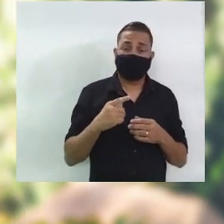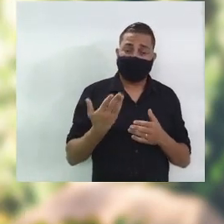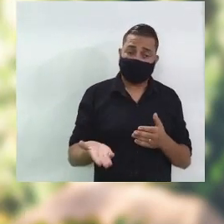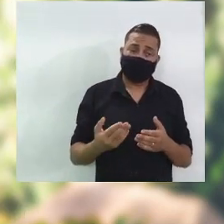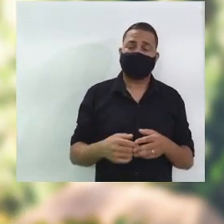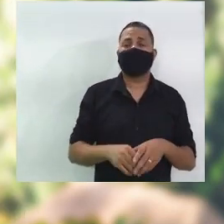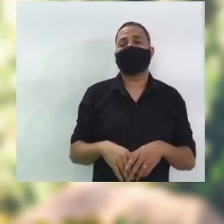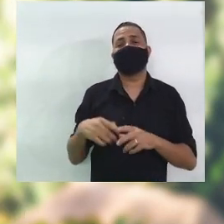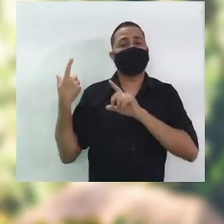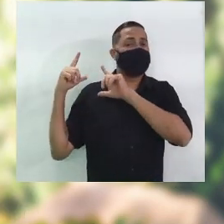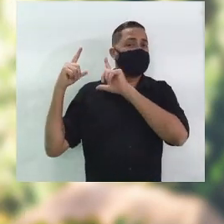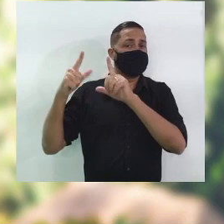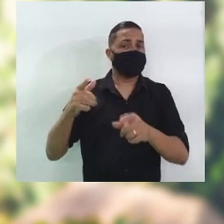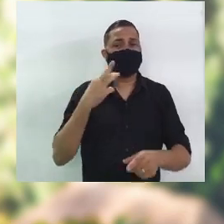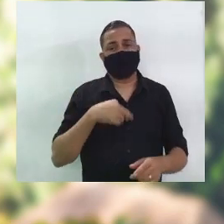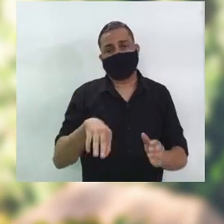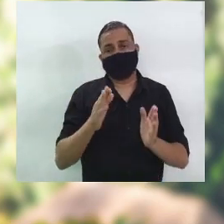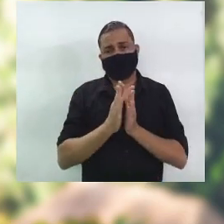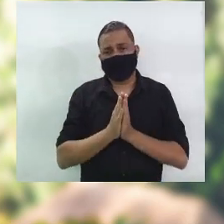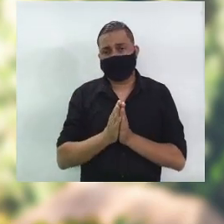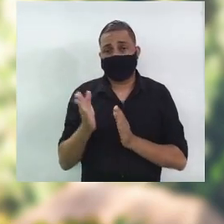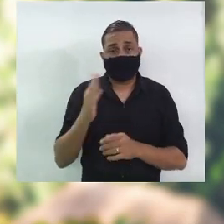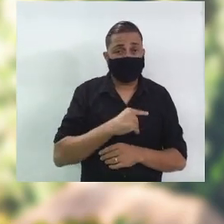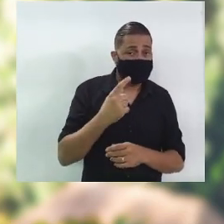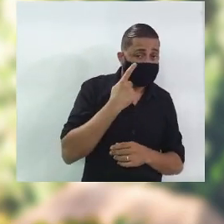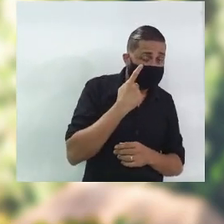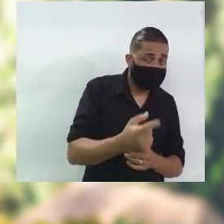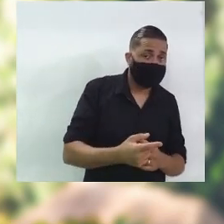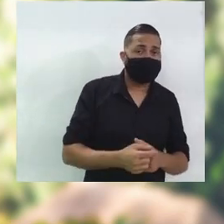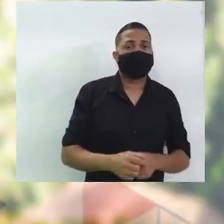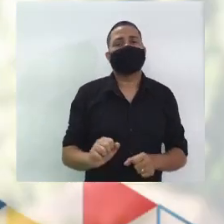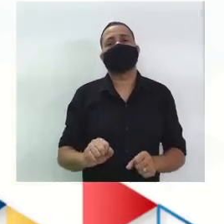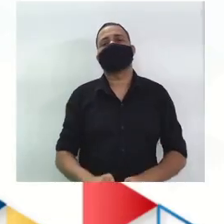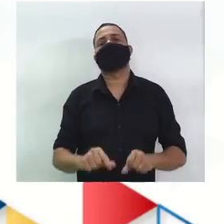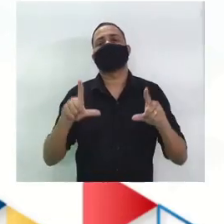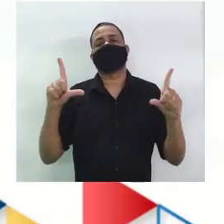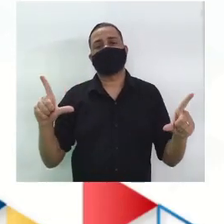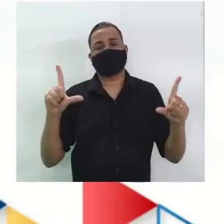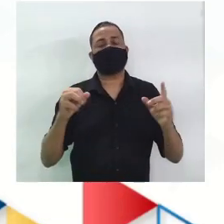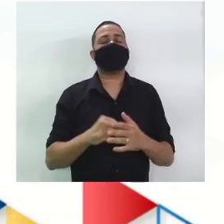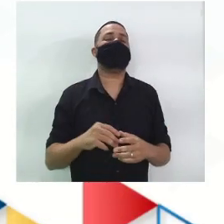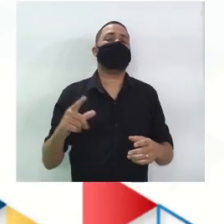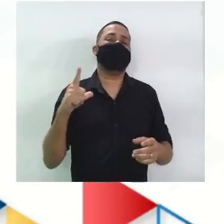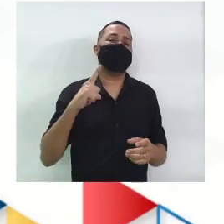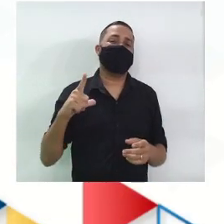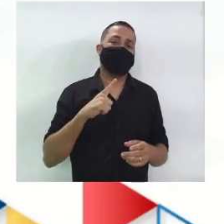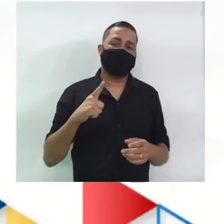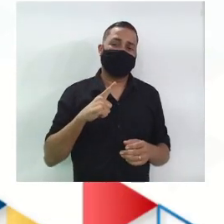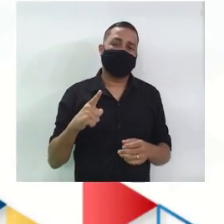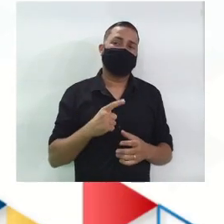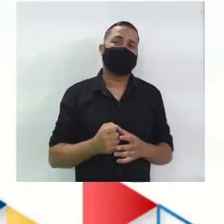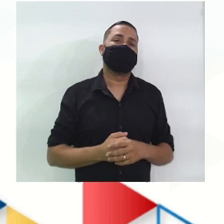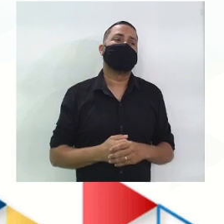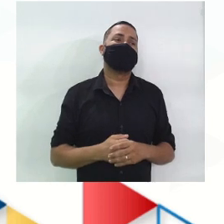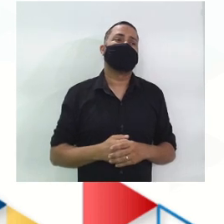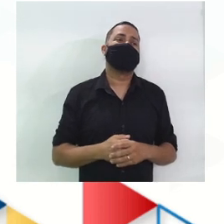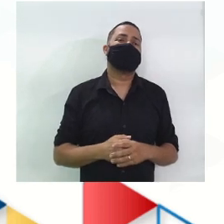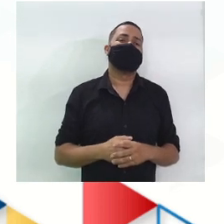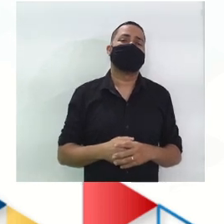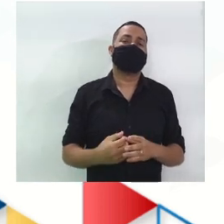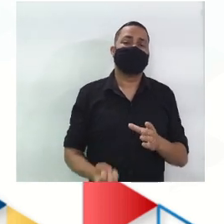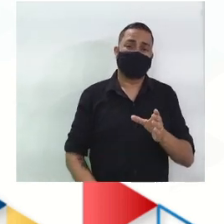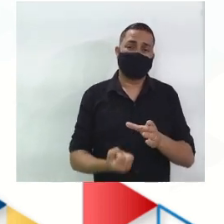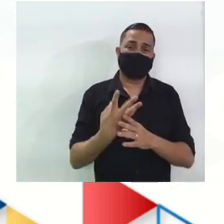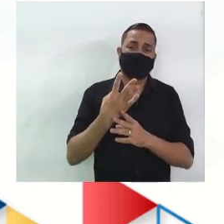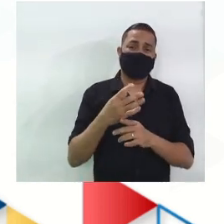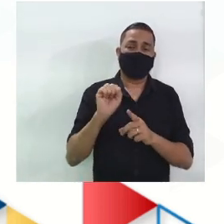desta tradição religiosa. Vamos ver aqui. E na tela nós temos aqui, certo, o fundador